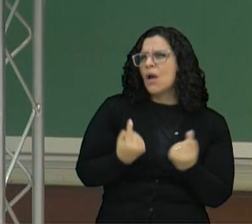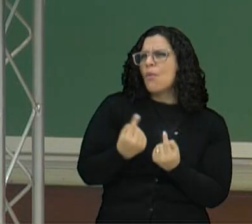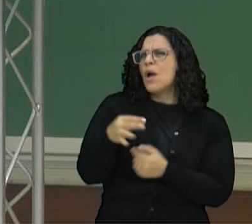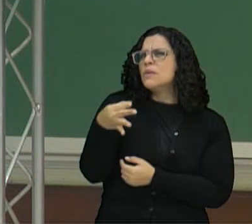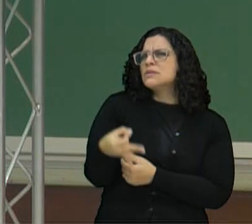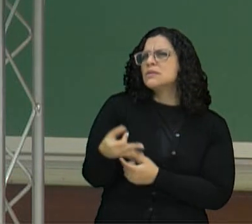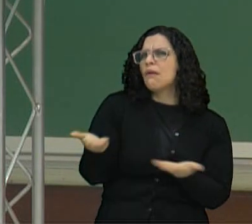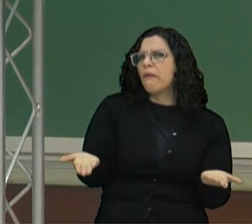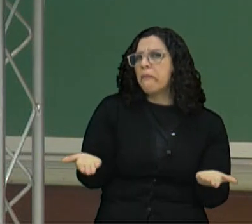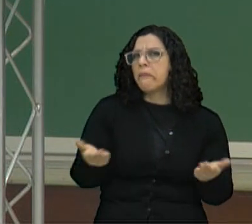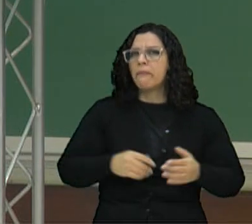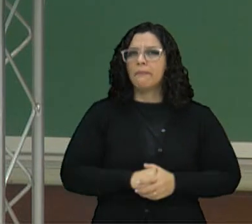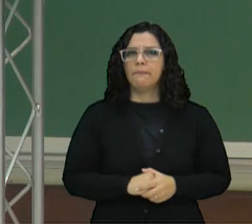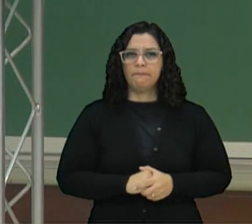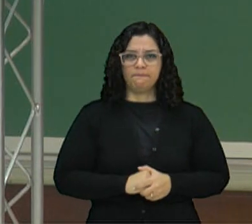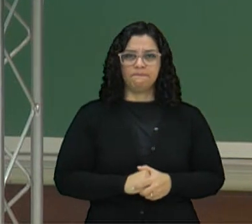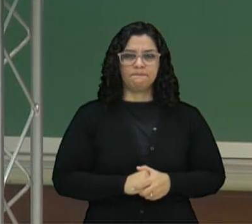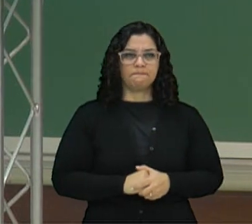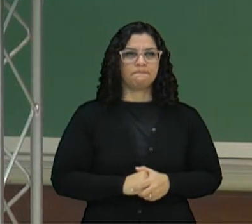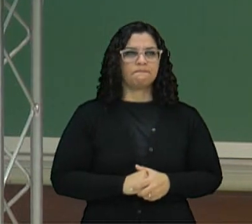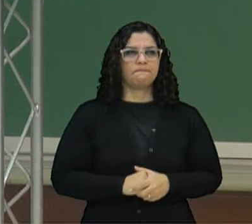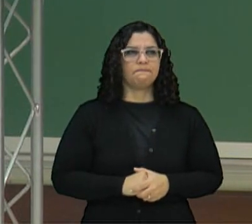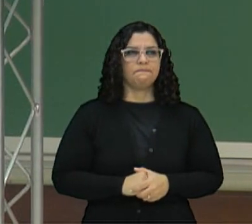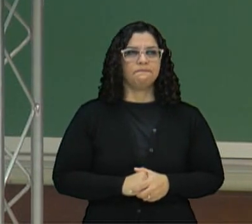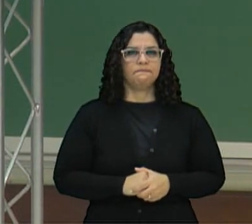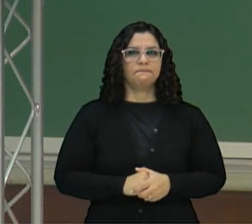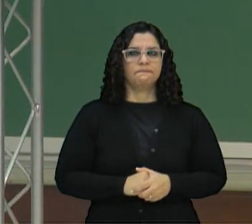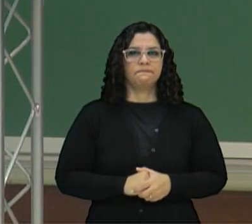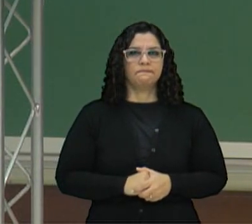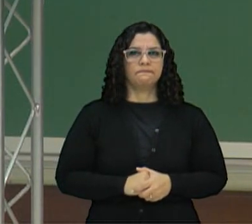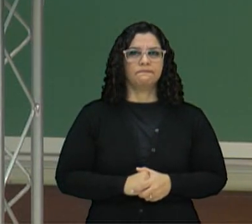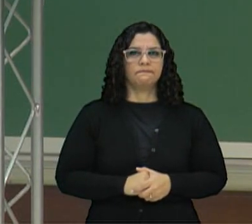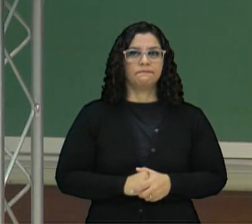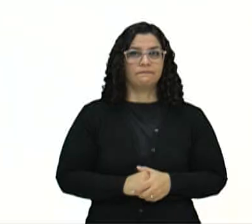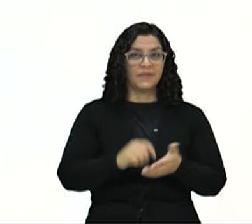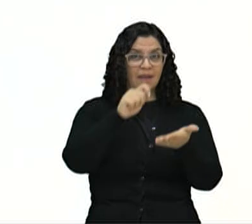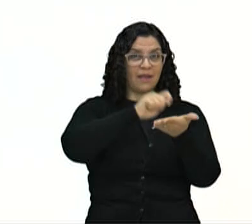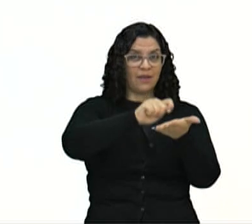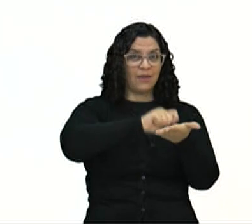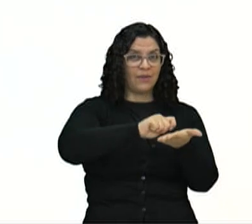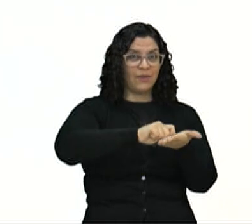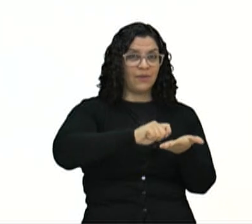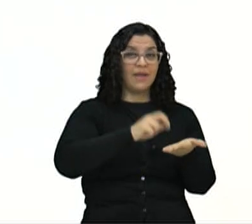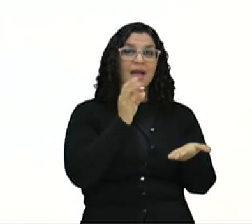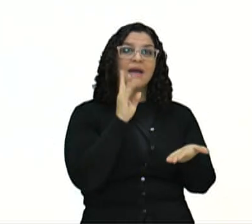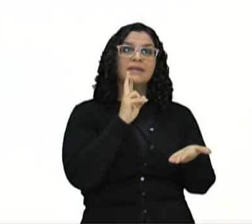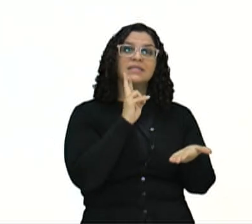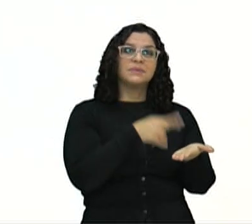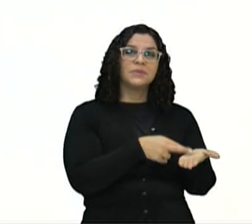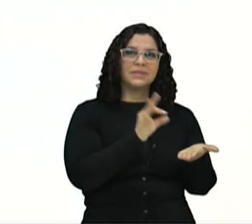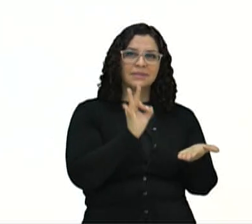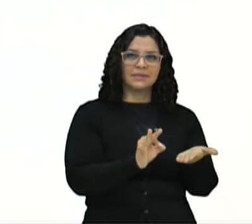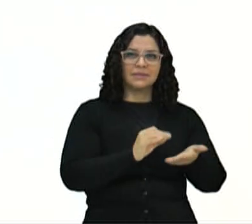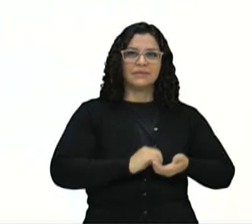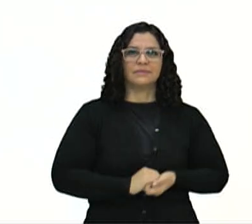T minúsculo, ambas as palavras destacadas do texto. Anote aí no seu caderno a resposta correta, pessoal.